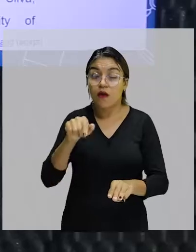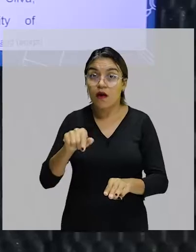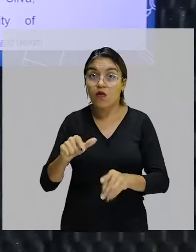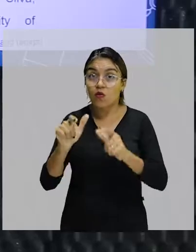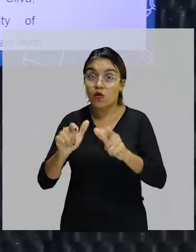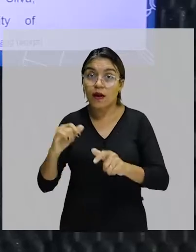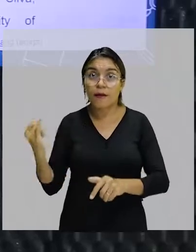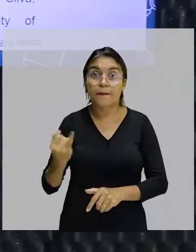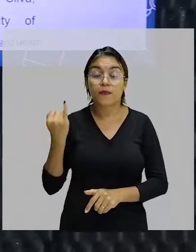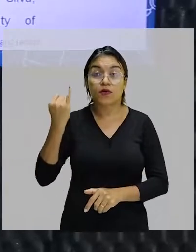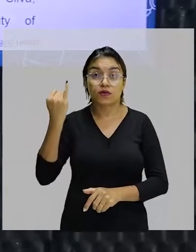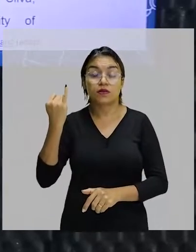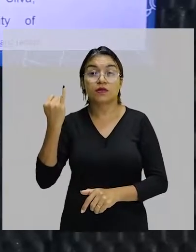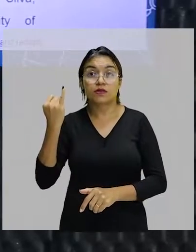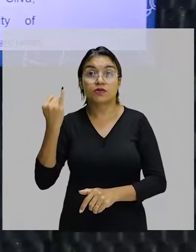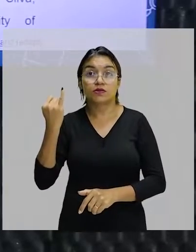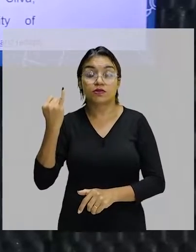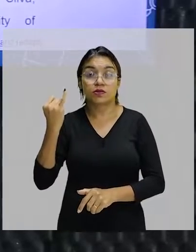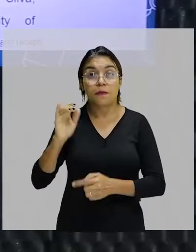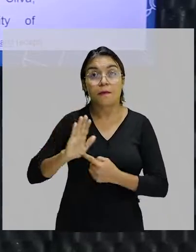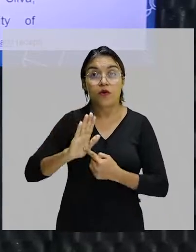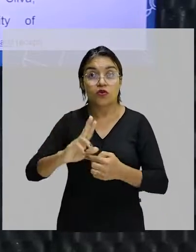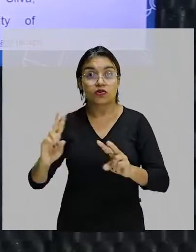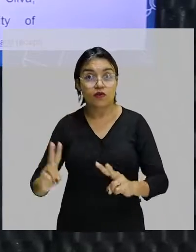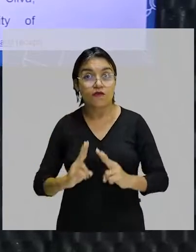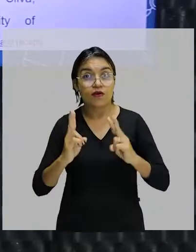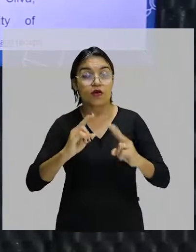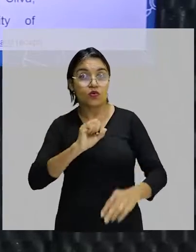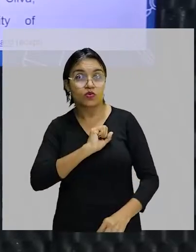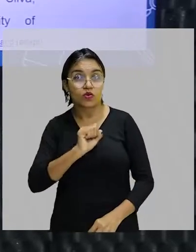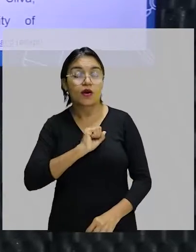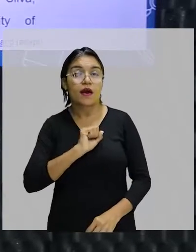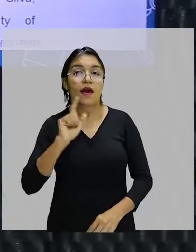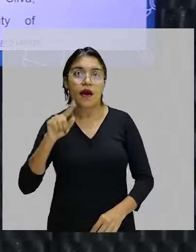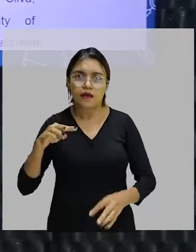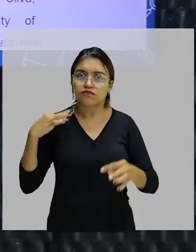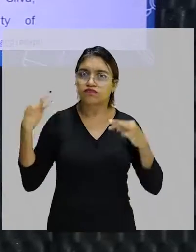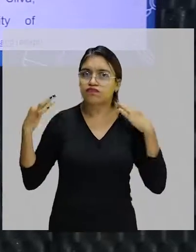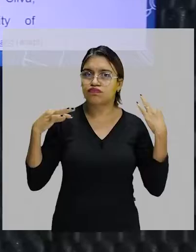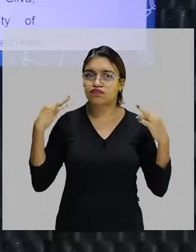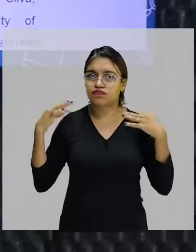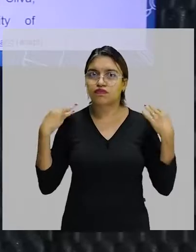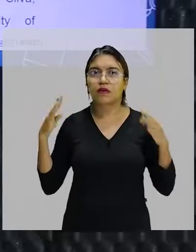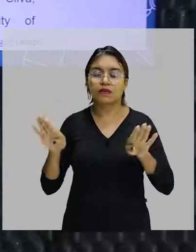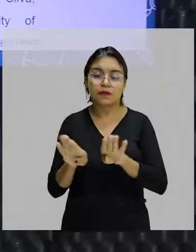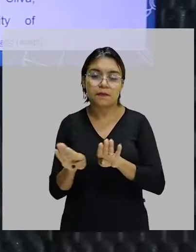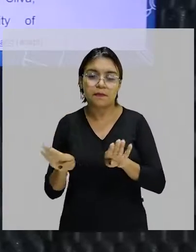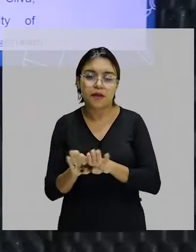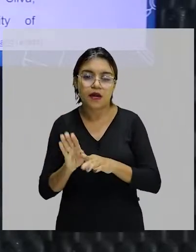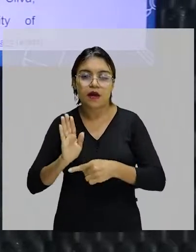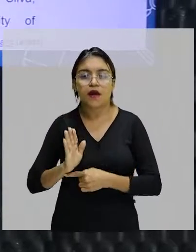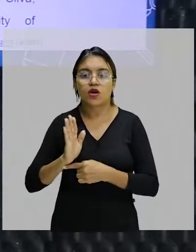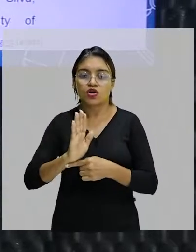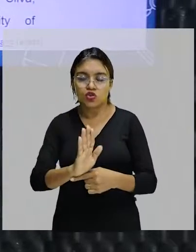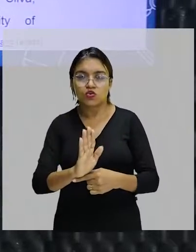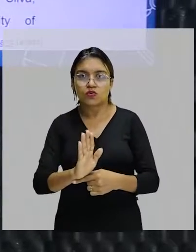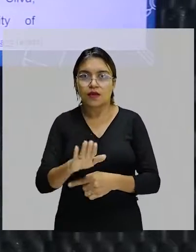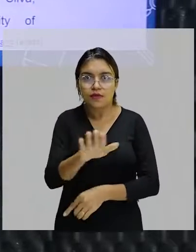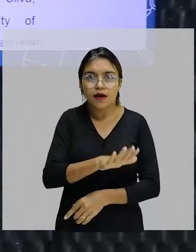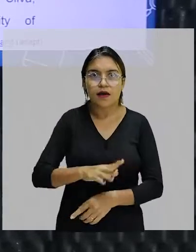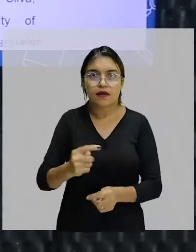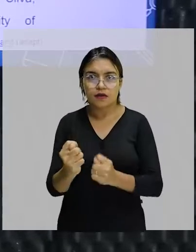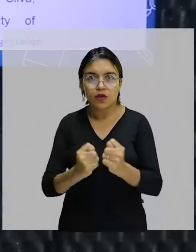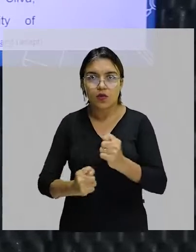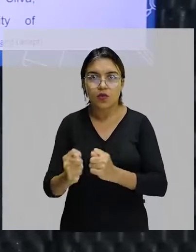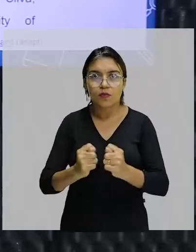da cultura do reggae em São Luís. Ele se torna uma atração turística e ele contribui bastante para a questão da economia